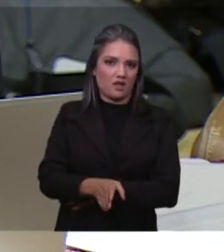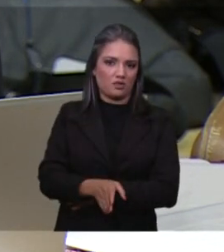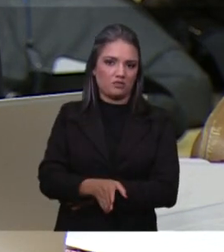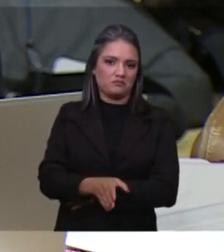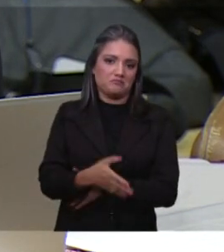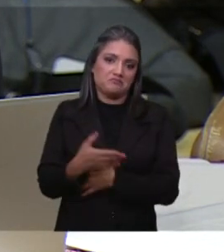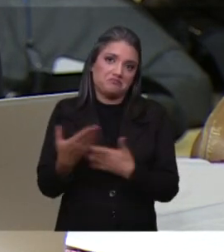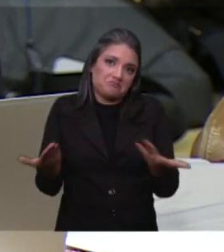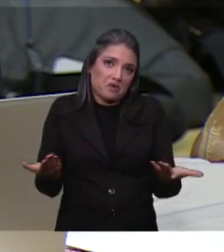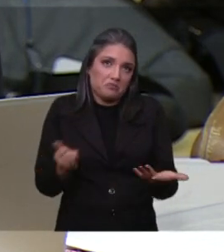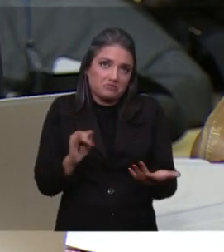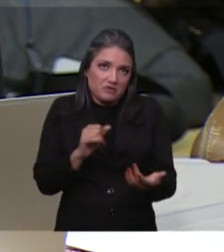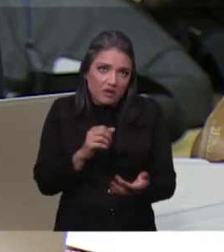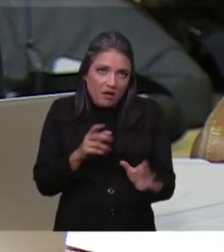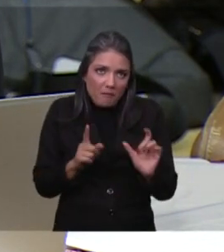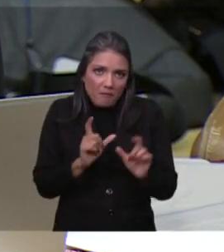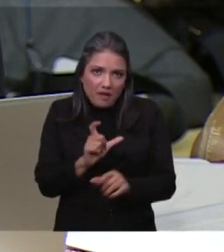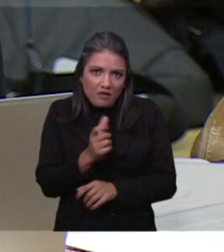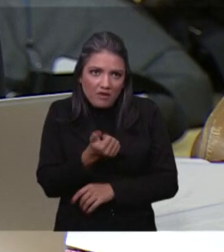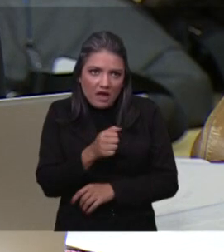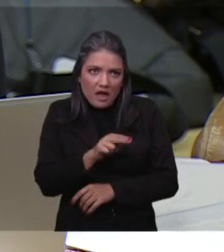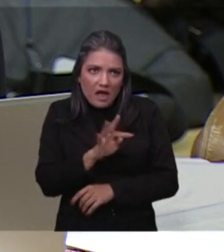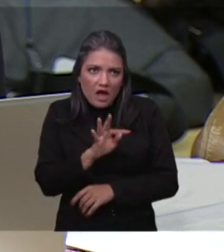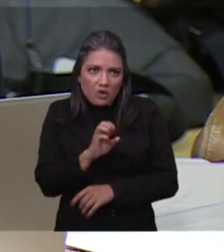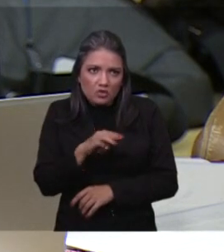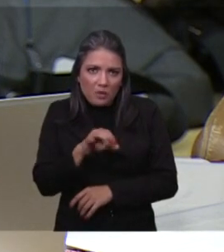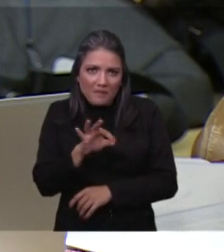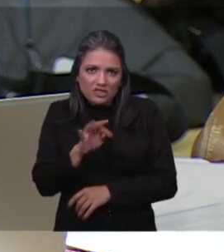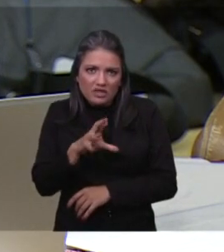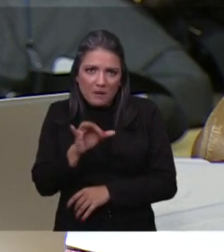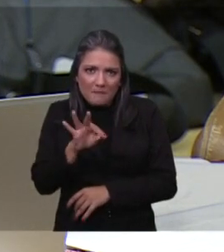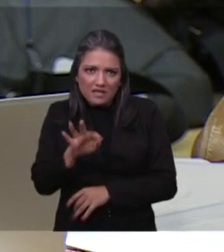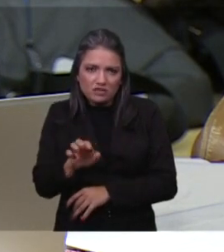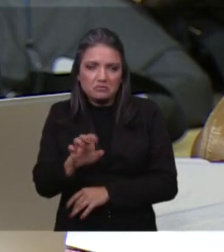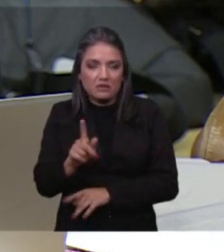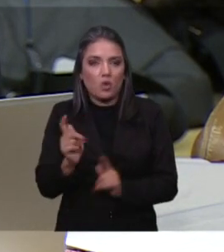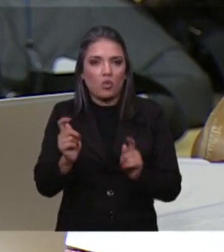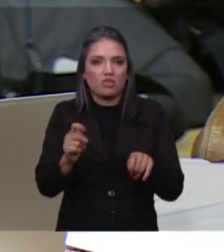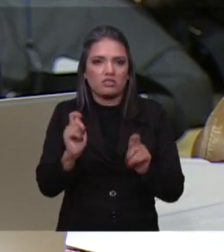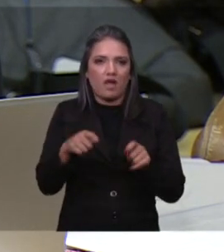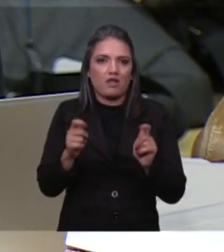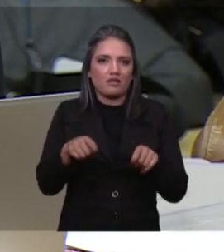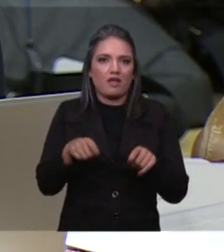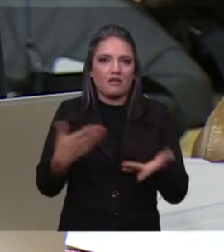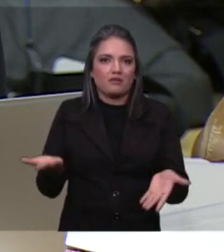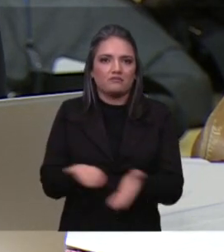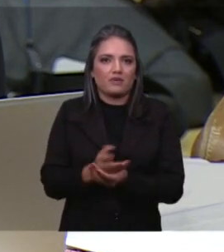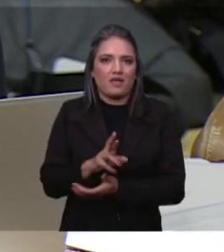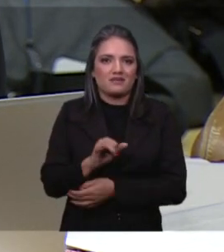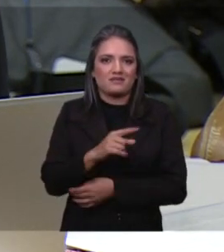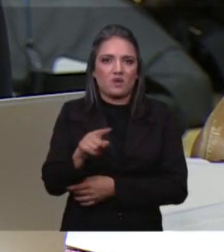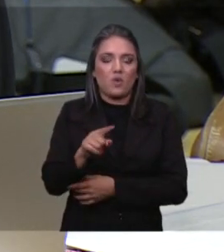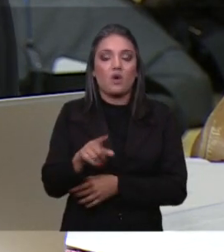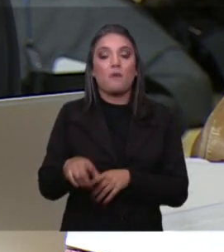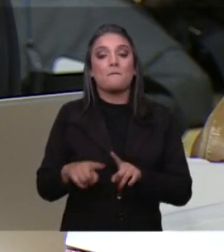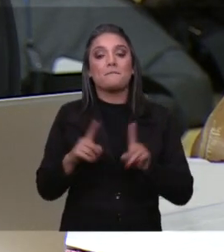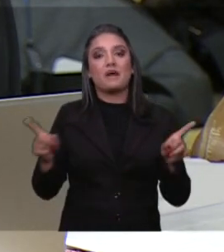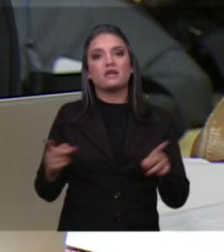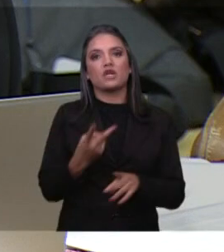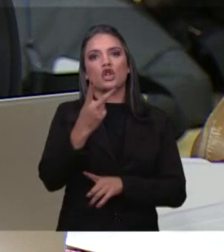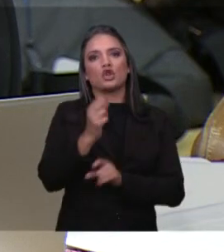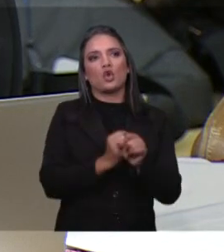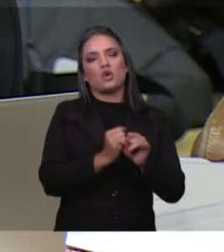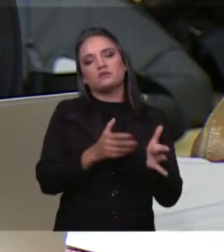Se colocou que automaticamente caberia rescisória. O fato de ter passado 2 anos não significa que nesses